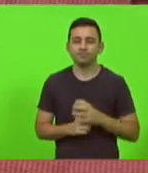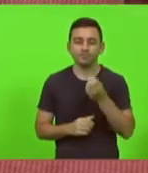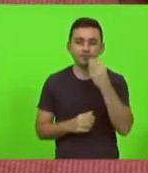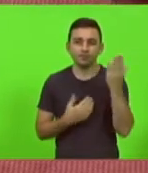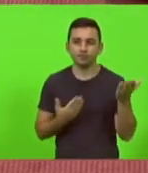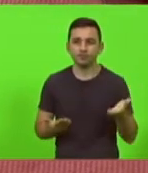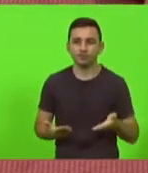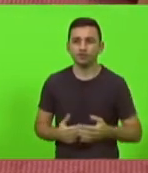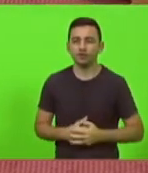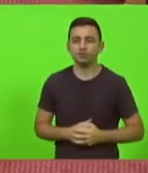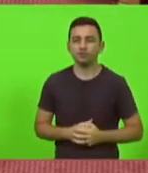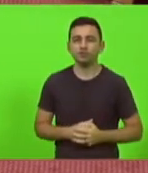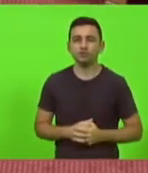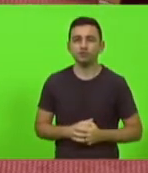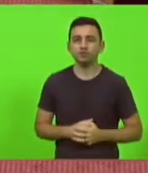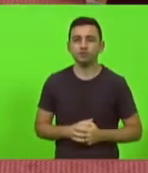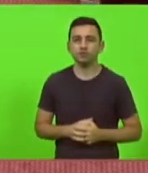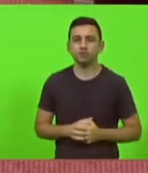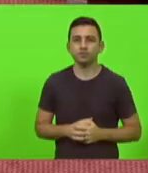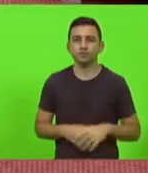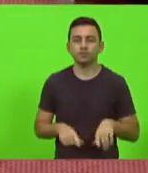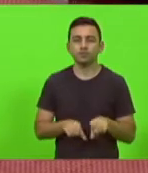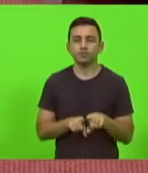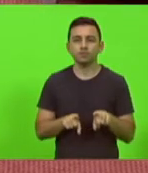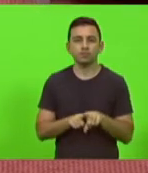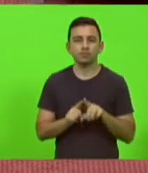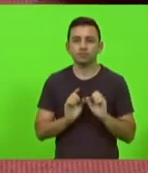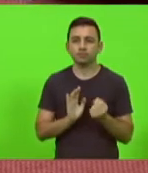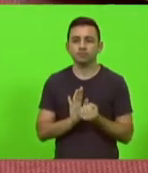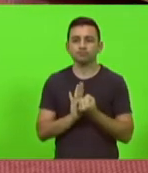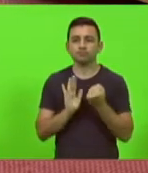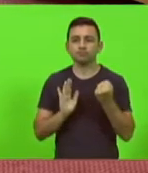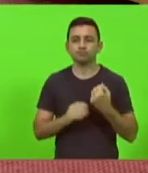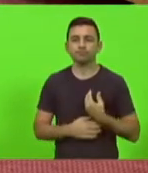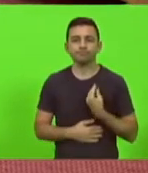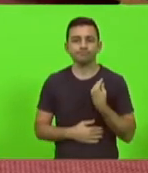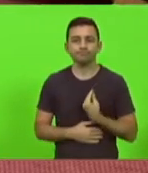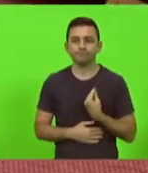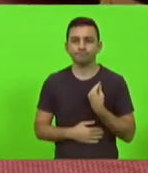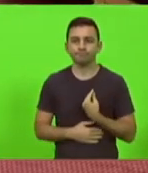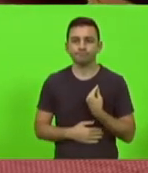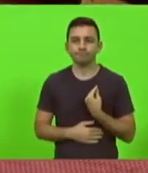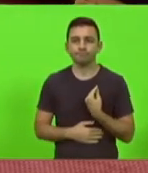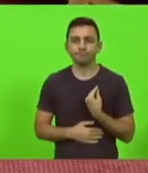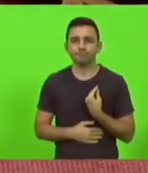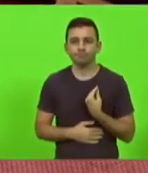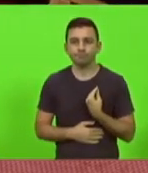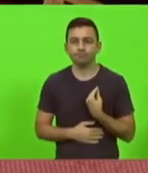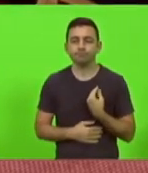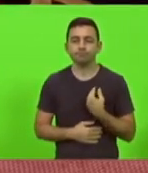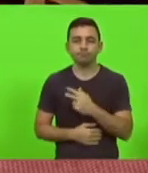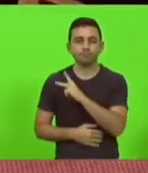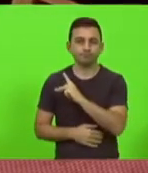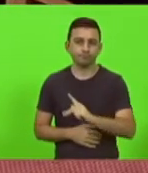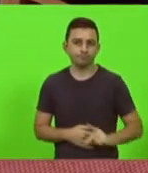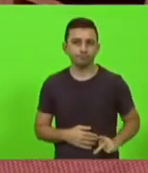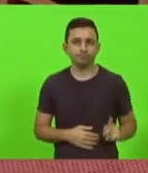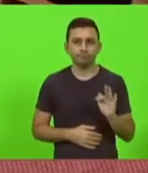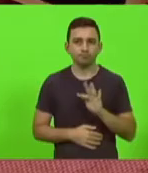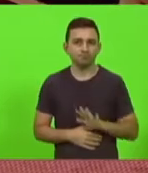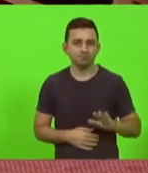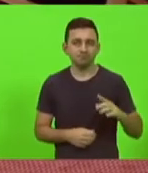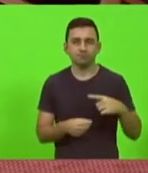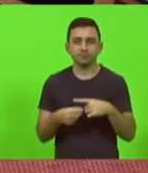casa. Também registro a presença do excelentíssimo senhor presidente da Federação dos